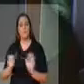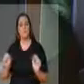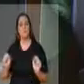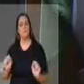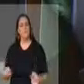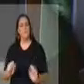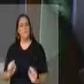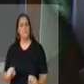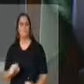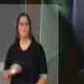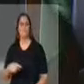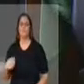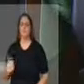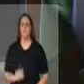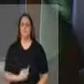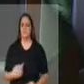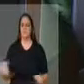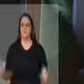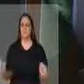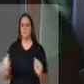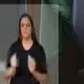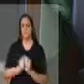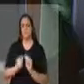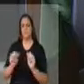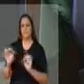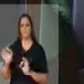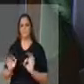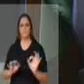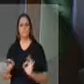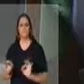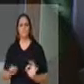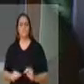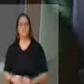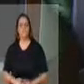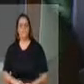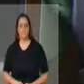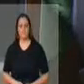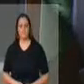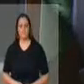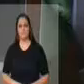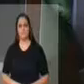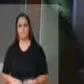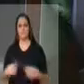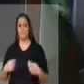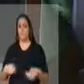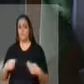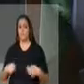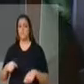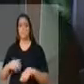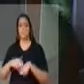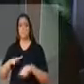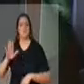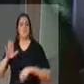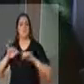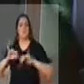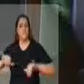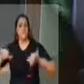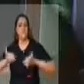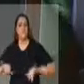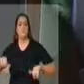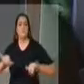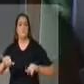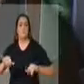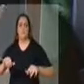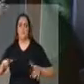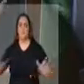políticas públicas, definir para garantir que a informação, que o estímulo à prevenção possa ser